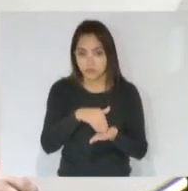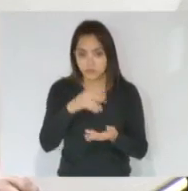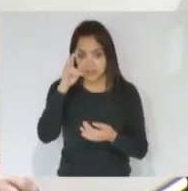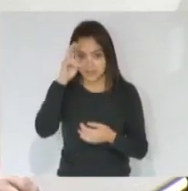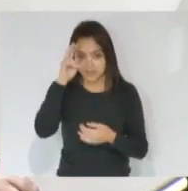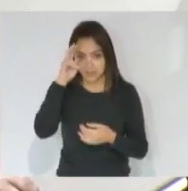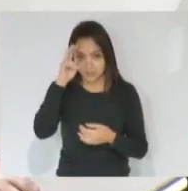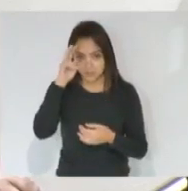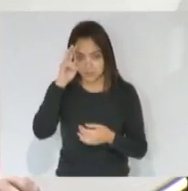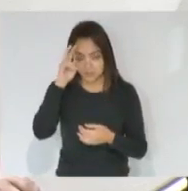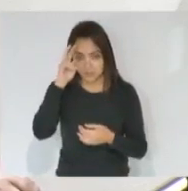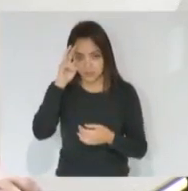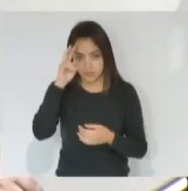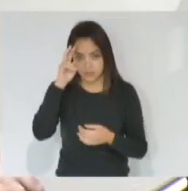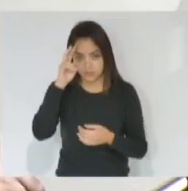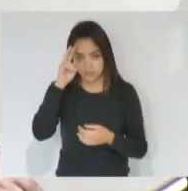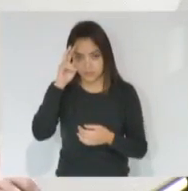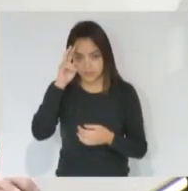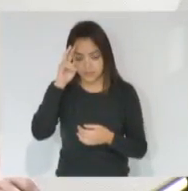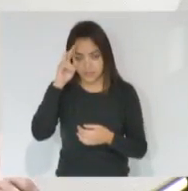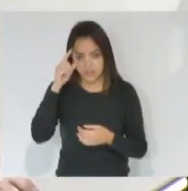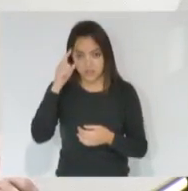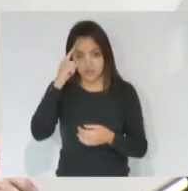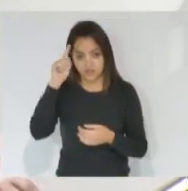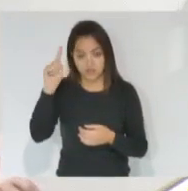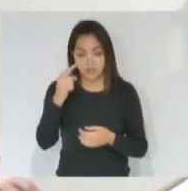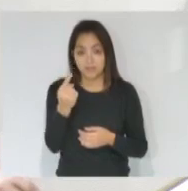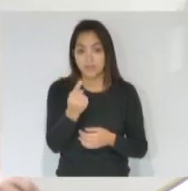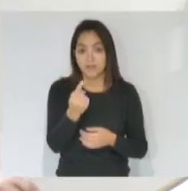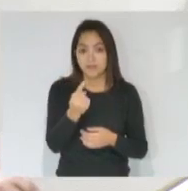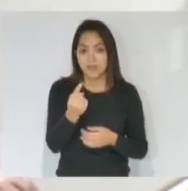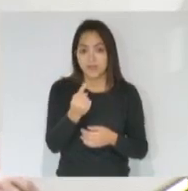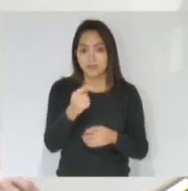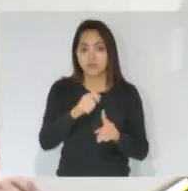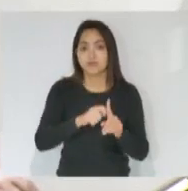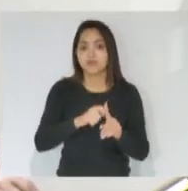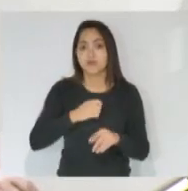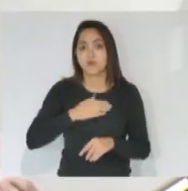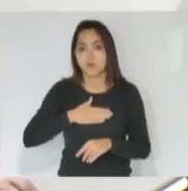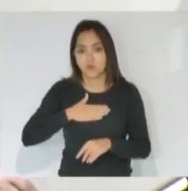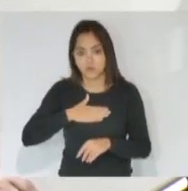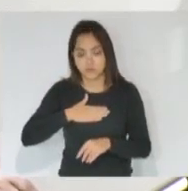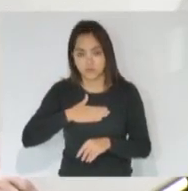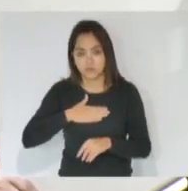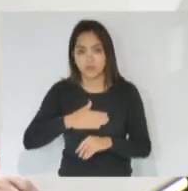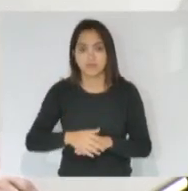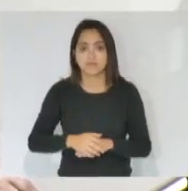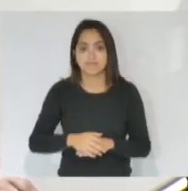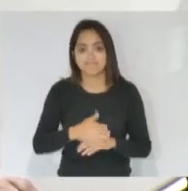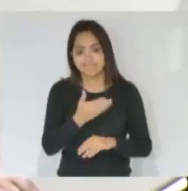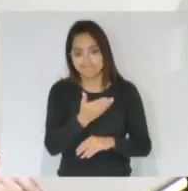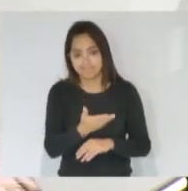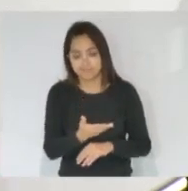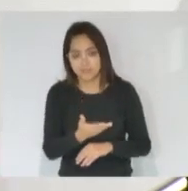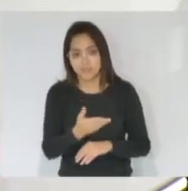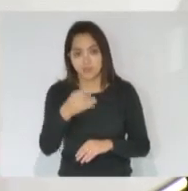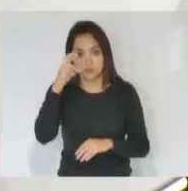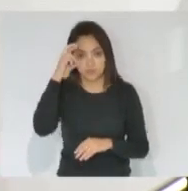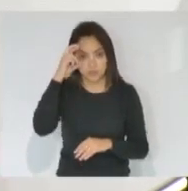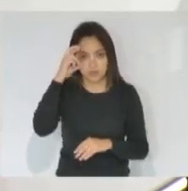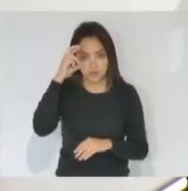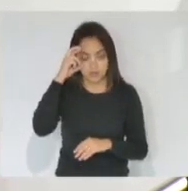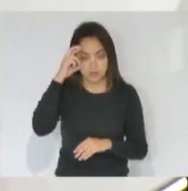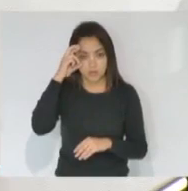quinta-feira, dia 1º de agosto, deputado Alba, deputado